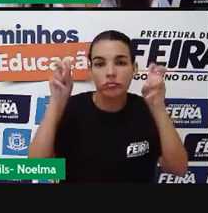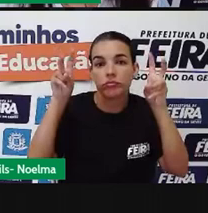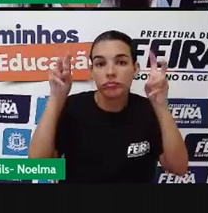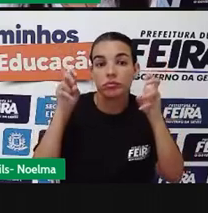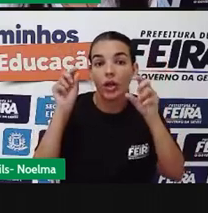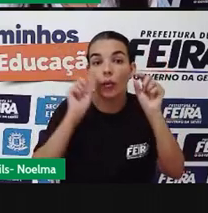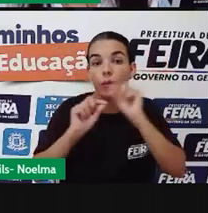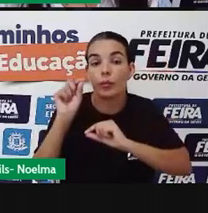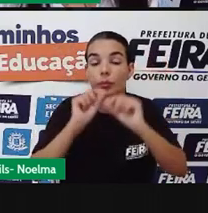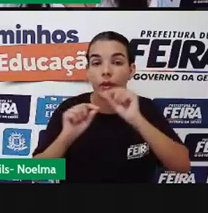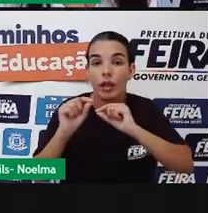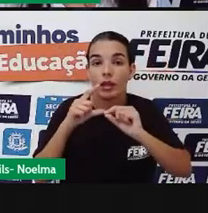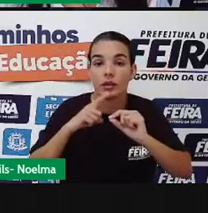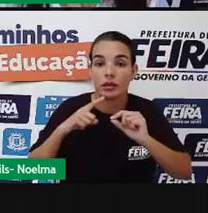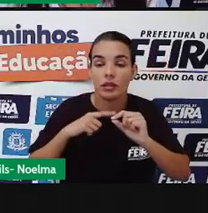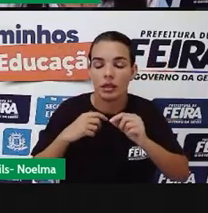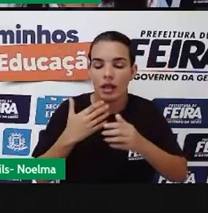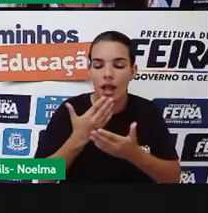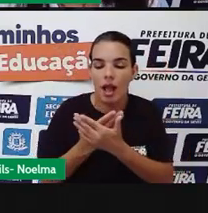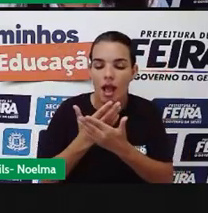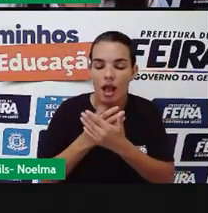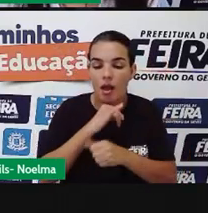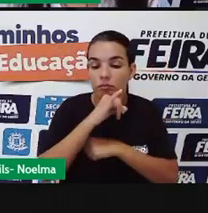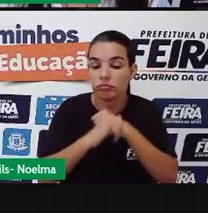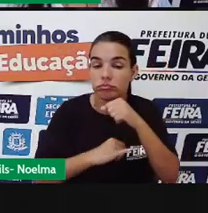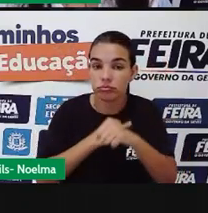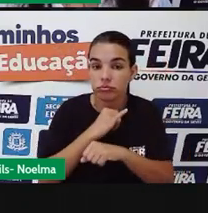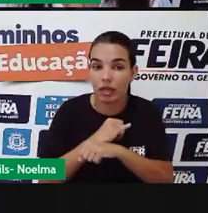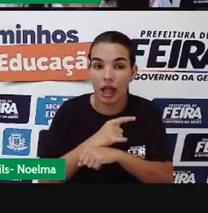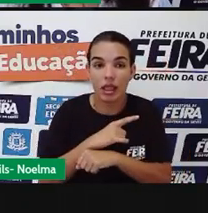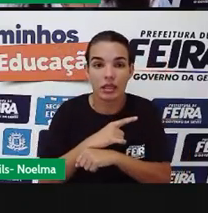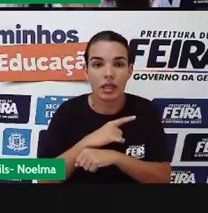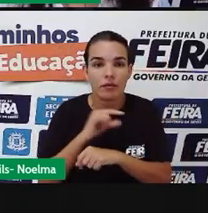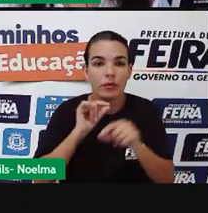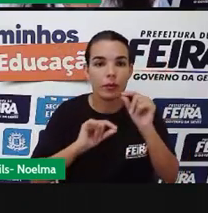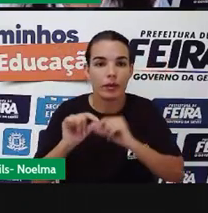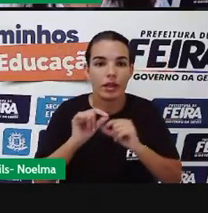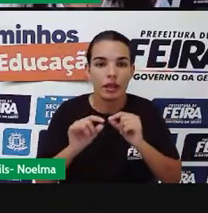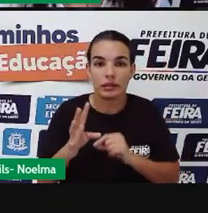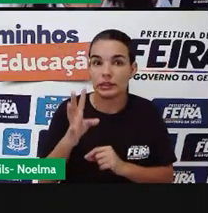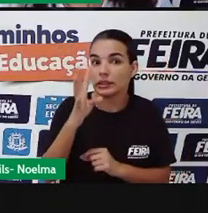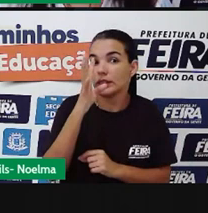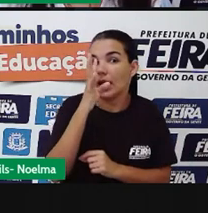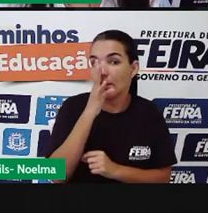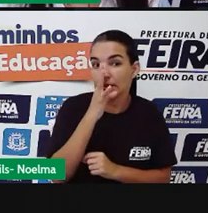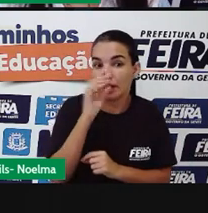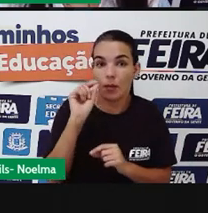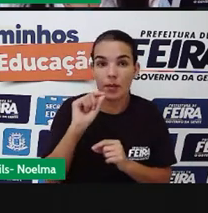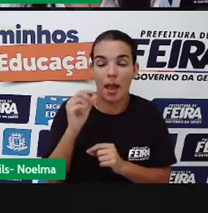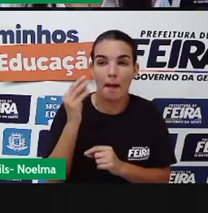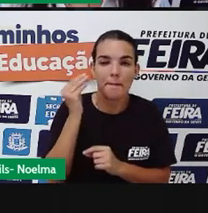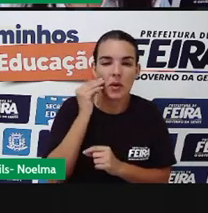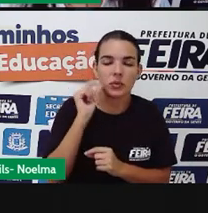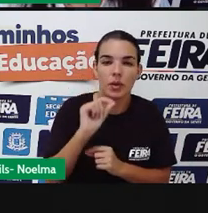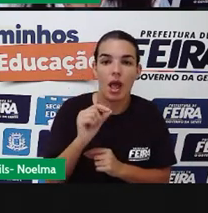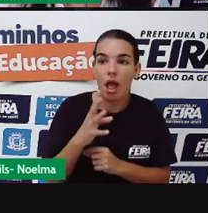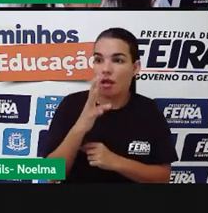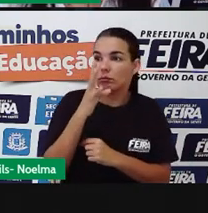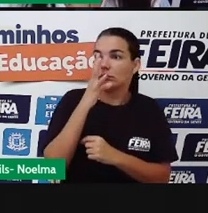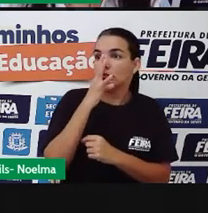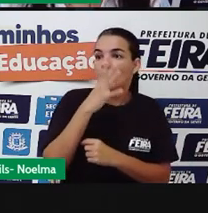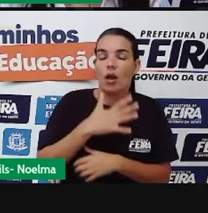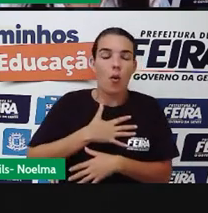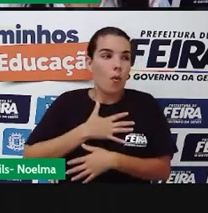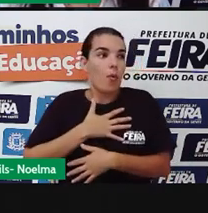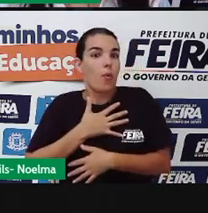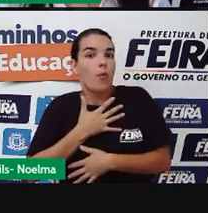do uso de pontuação. Exclamação usado para indicar espanto, admiração, surpresa.